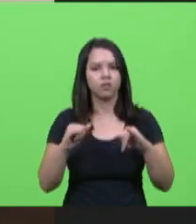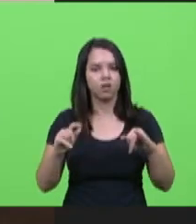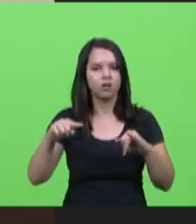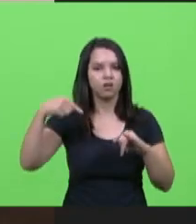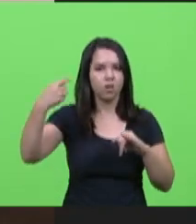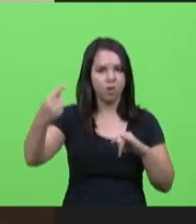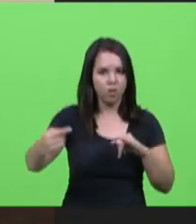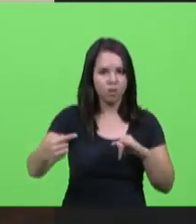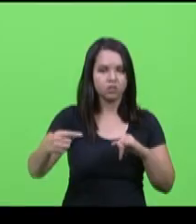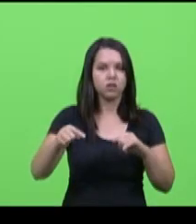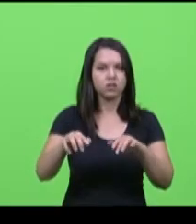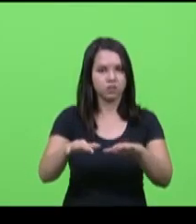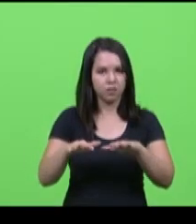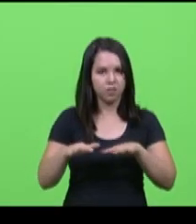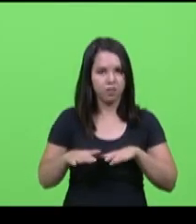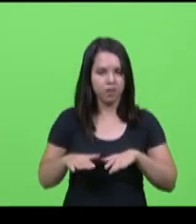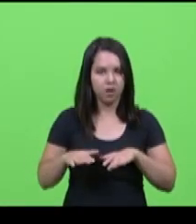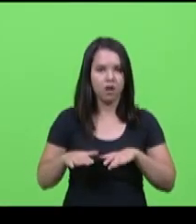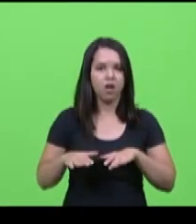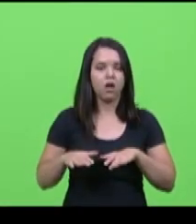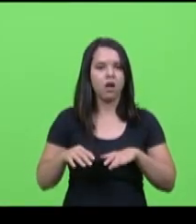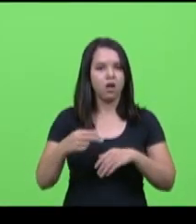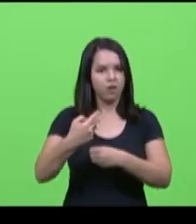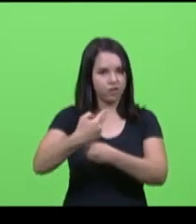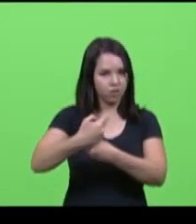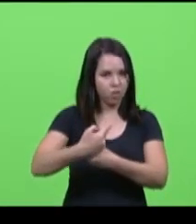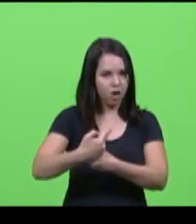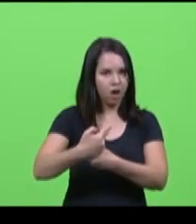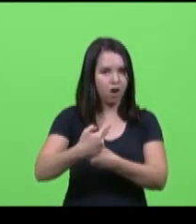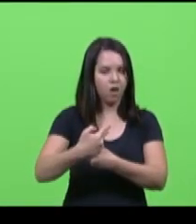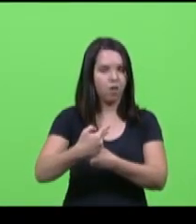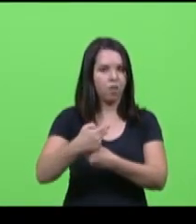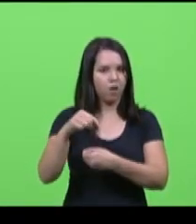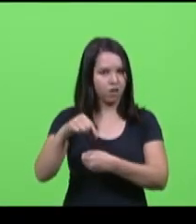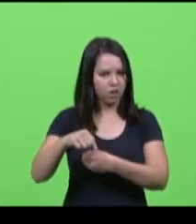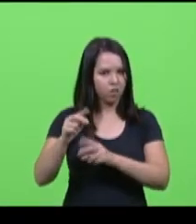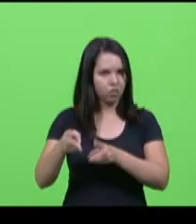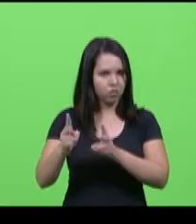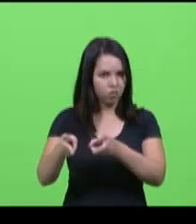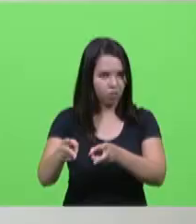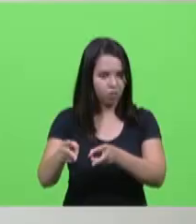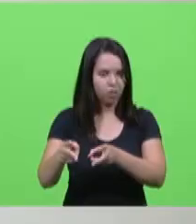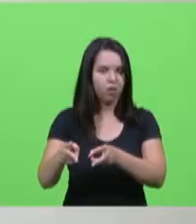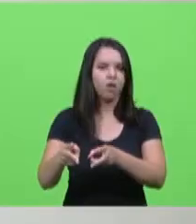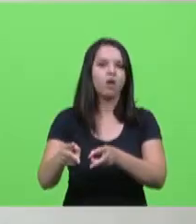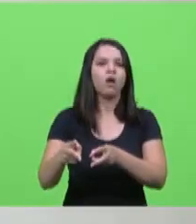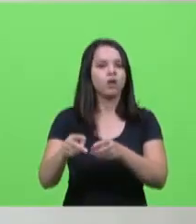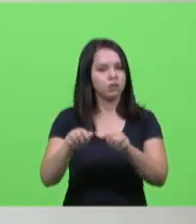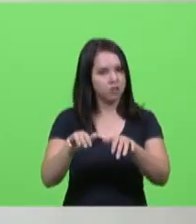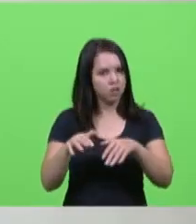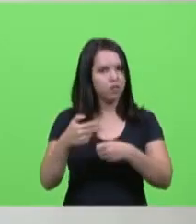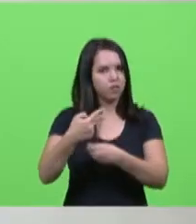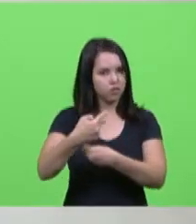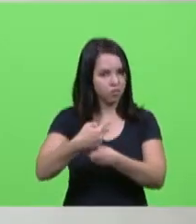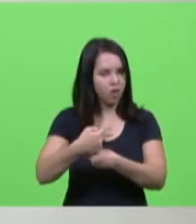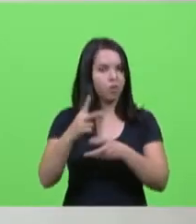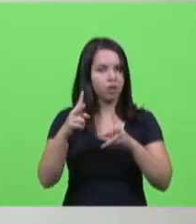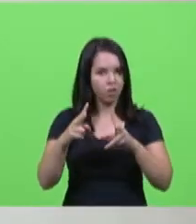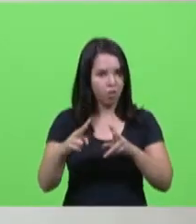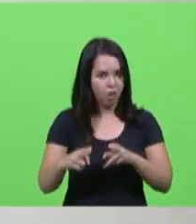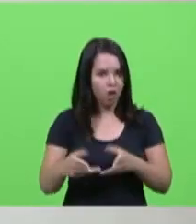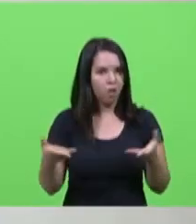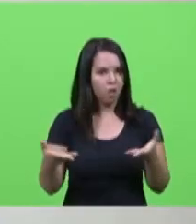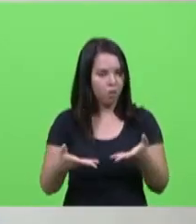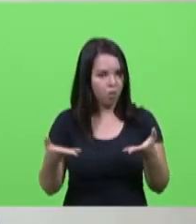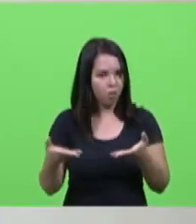virtuais? Sessões virtuais, do mesmo modo que estamos fazendo. Deliberamos hoje na mesa a